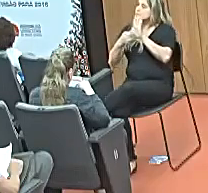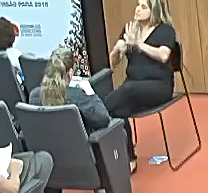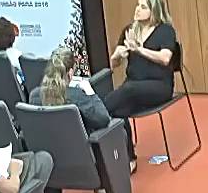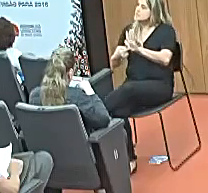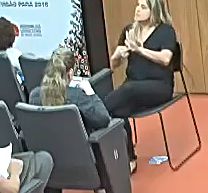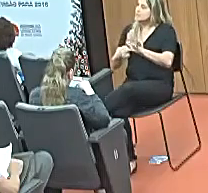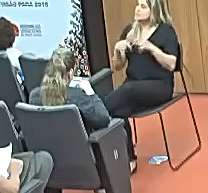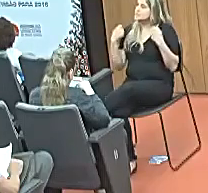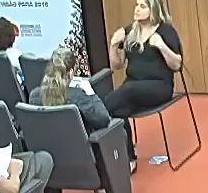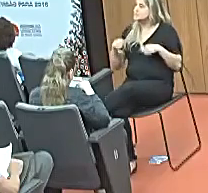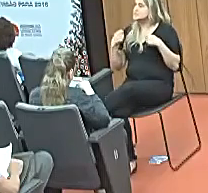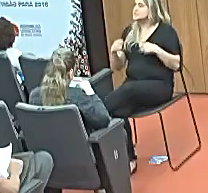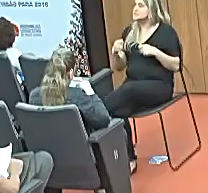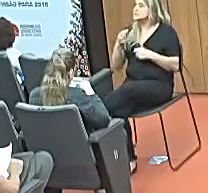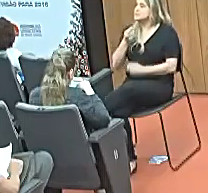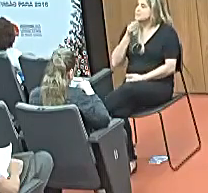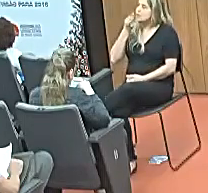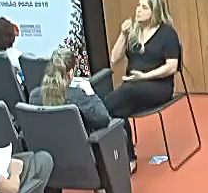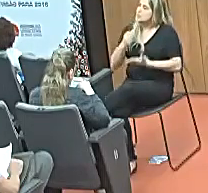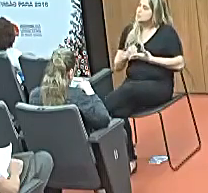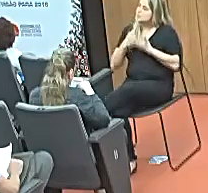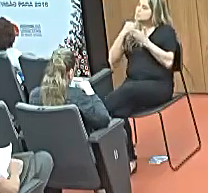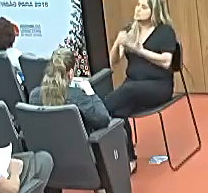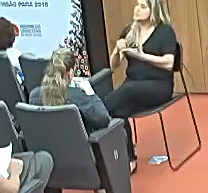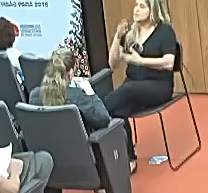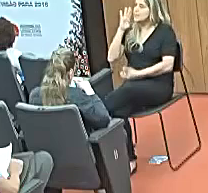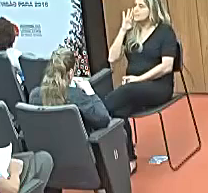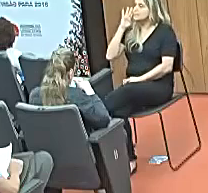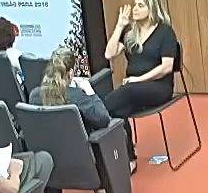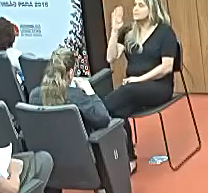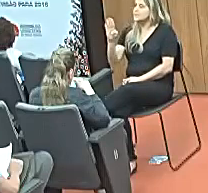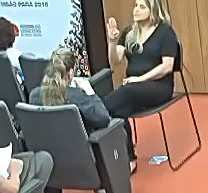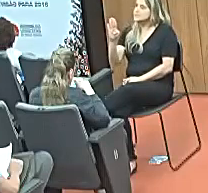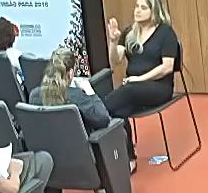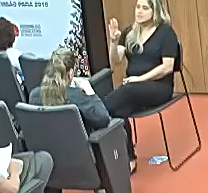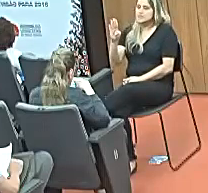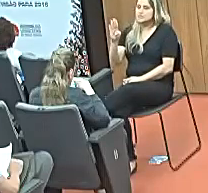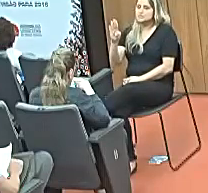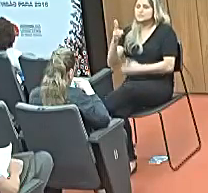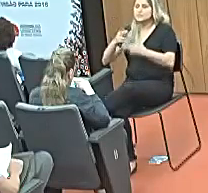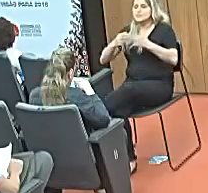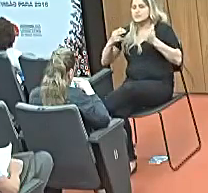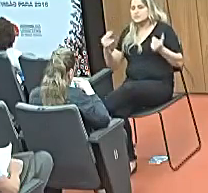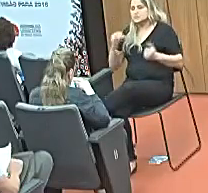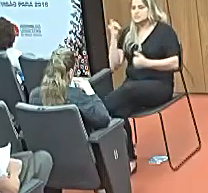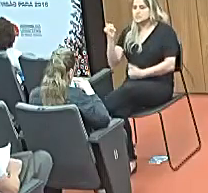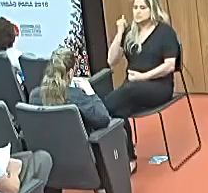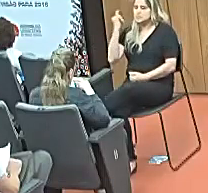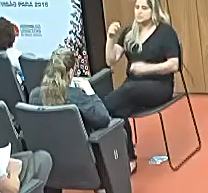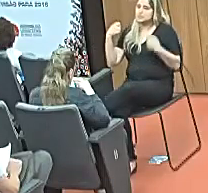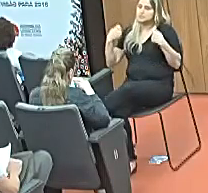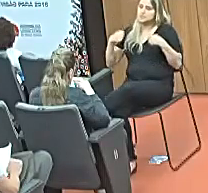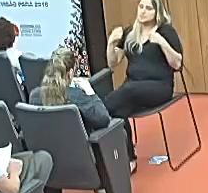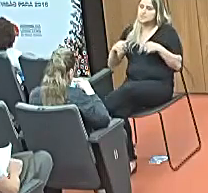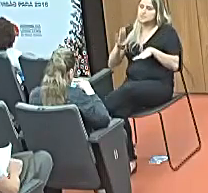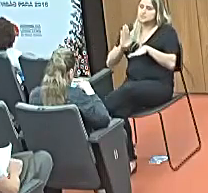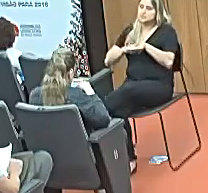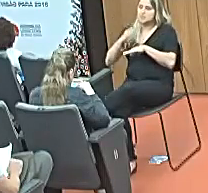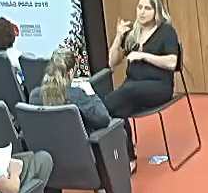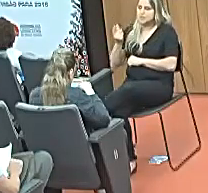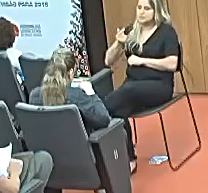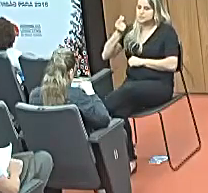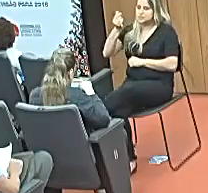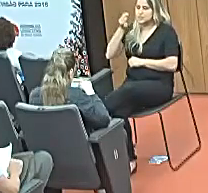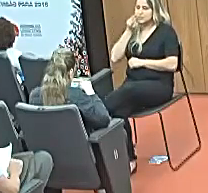o apoio a instituições filantrópicas principalmente nos procedimentos de alta complexidade que exigem mais recursos e mais